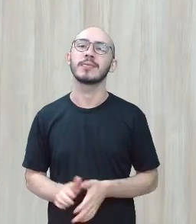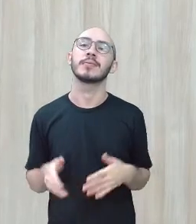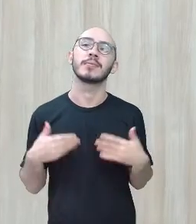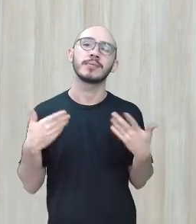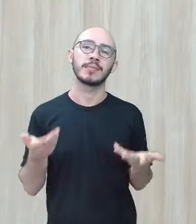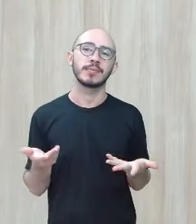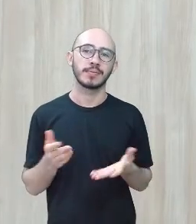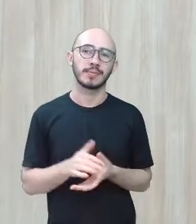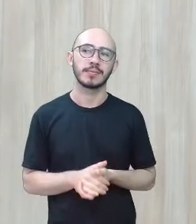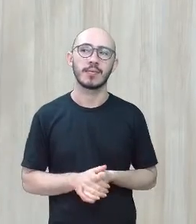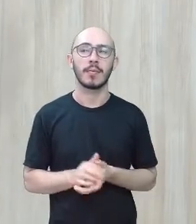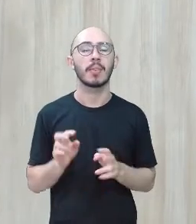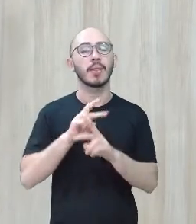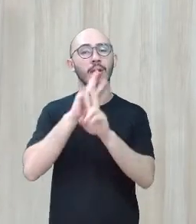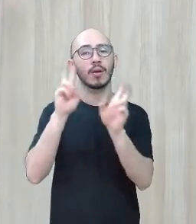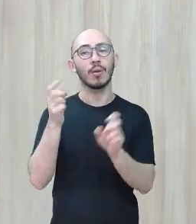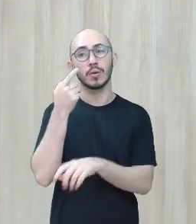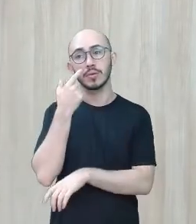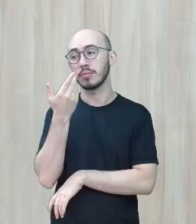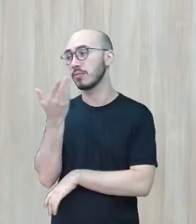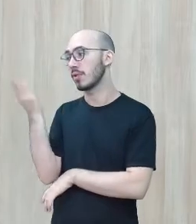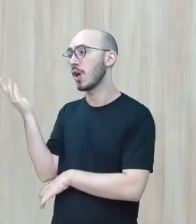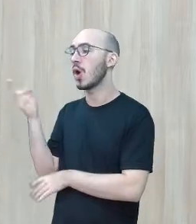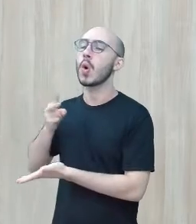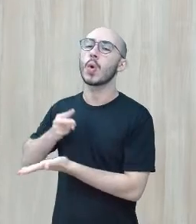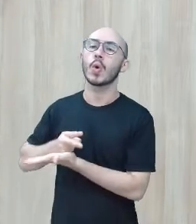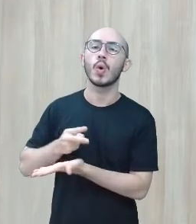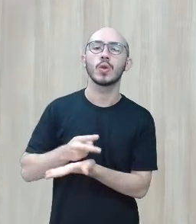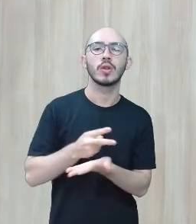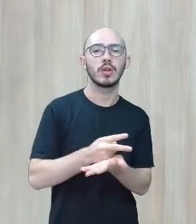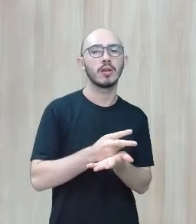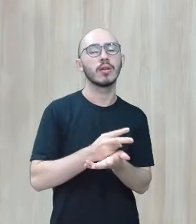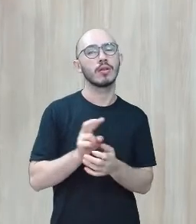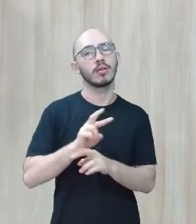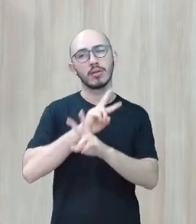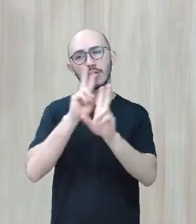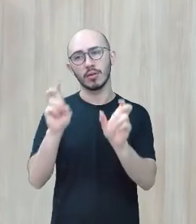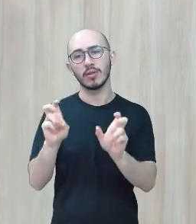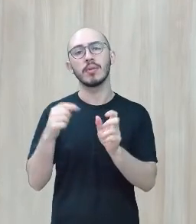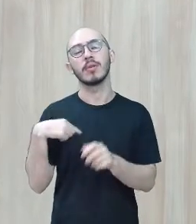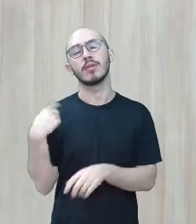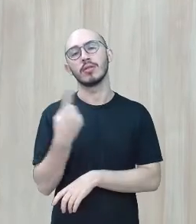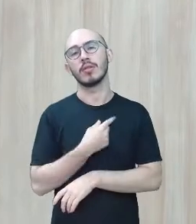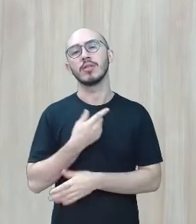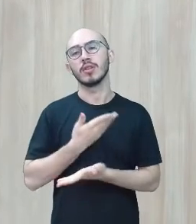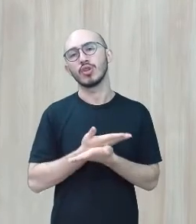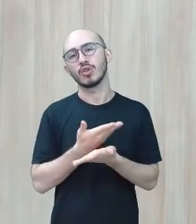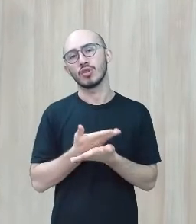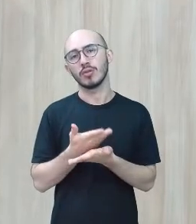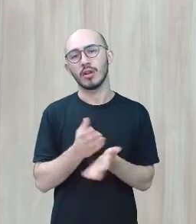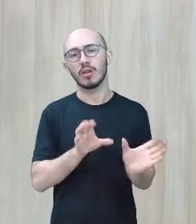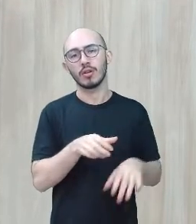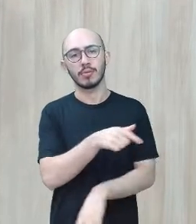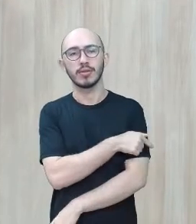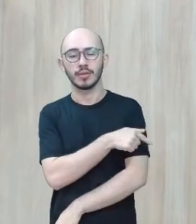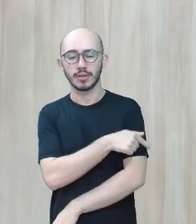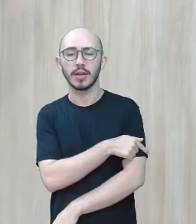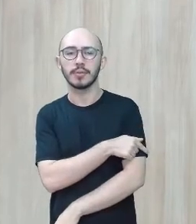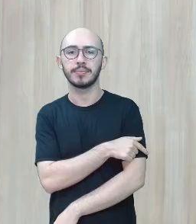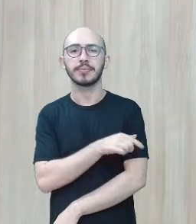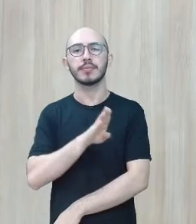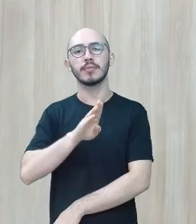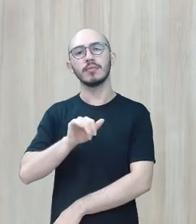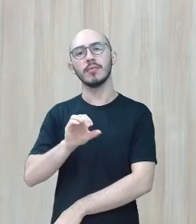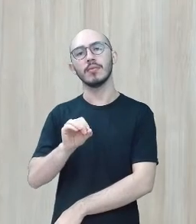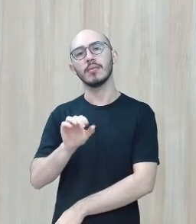Então, hoje a gente vai dar continuidade ao tema que estamos trabalhando no 7º ano, né? Que é